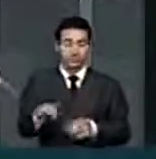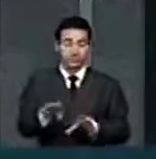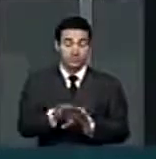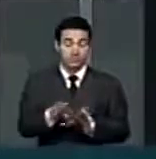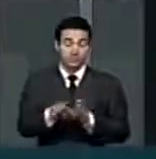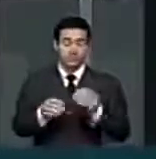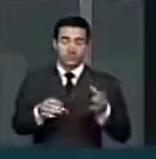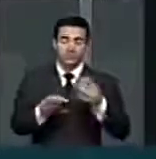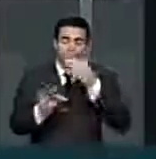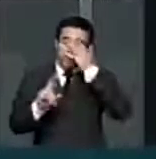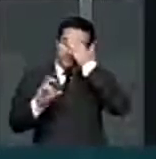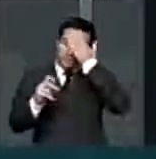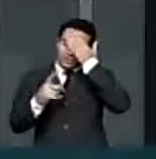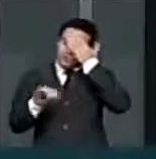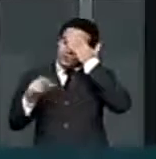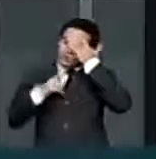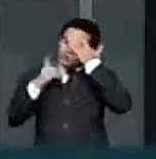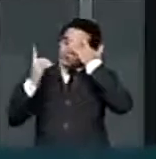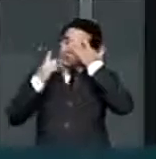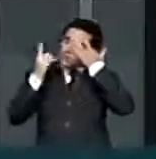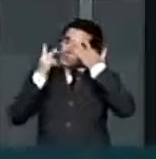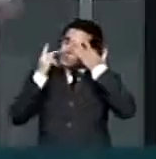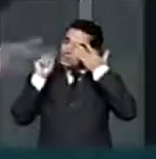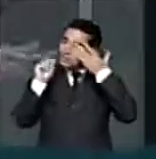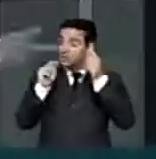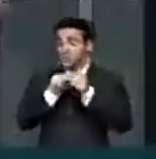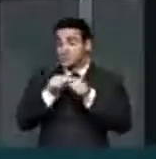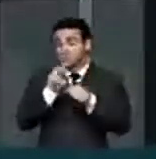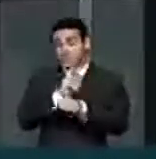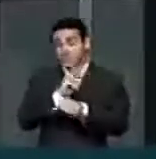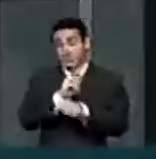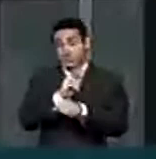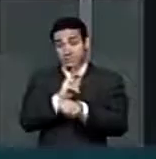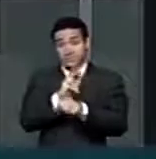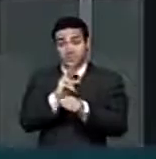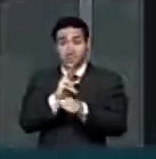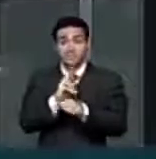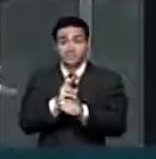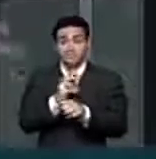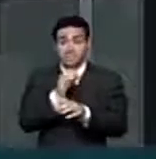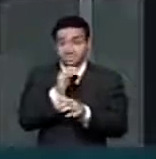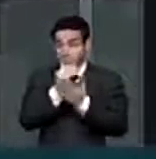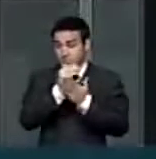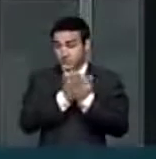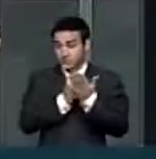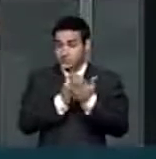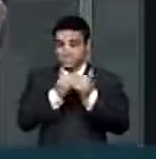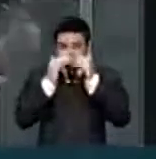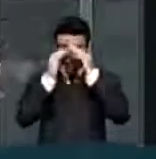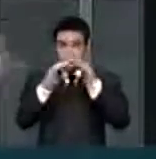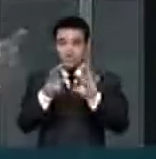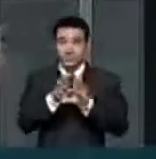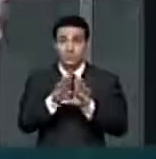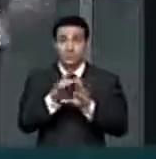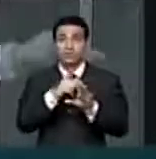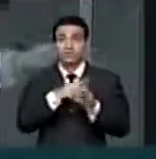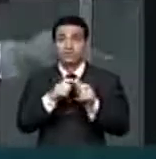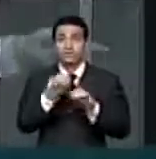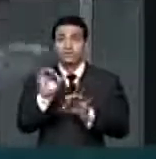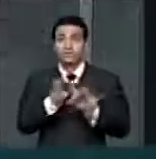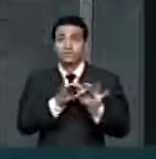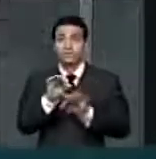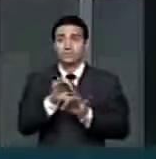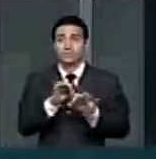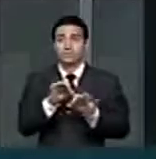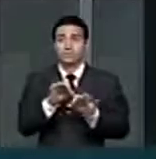função ao parlamentar para fiscalizar a execução orçamentária, além da função de elaborar o